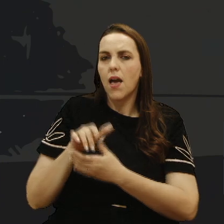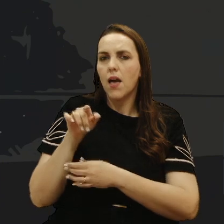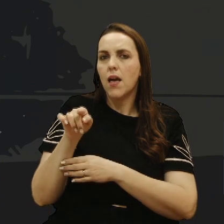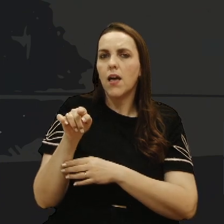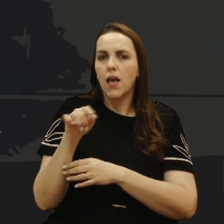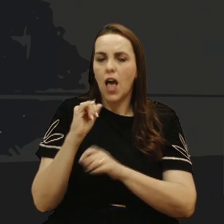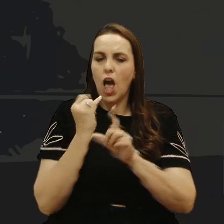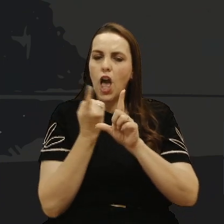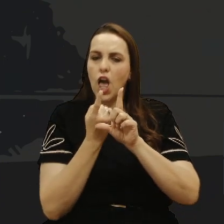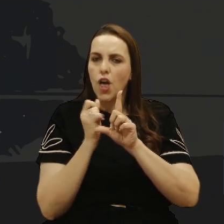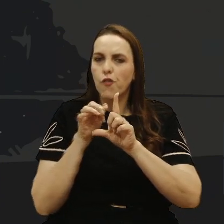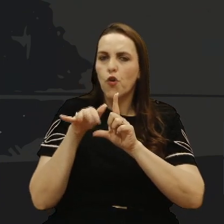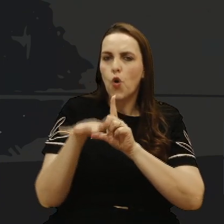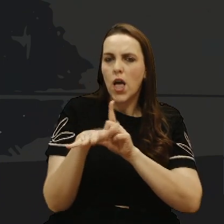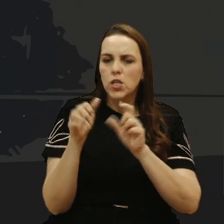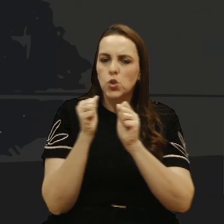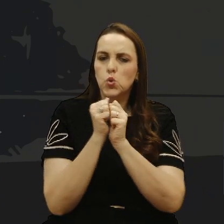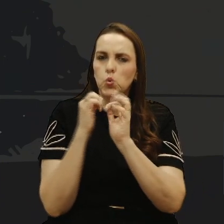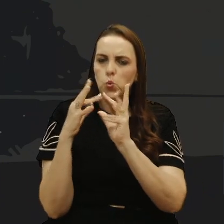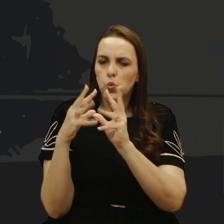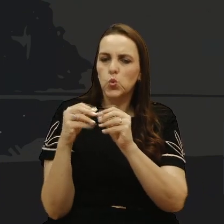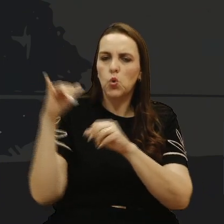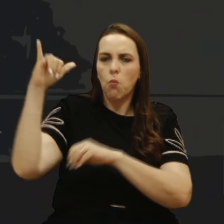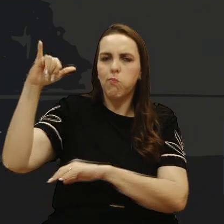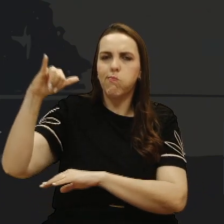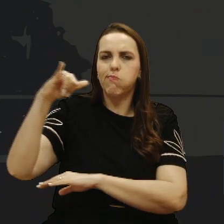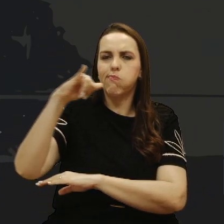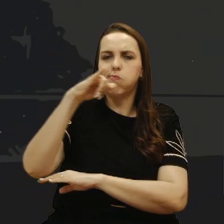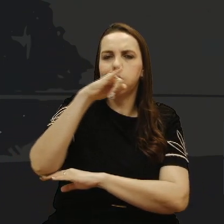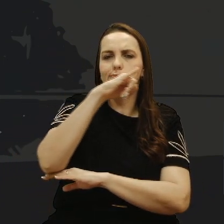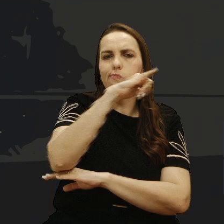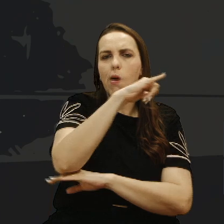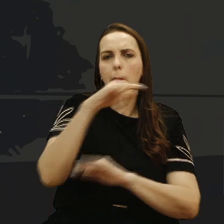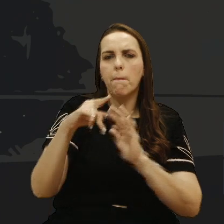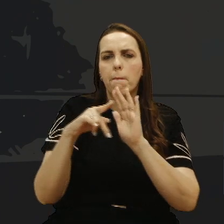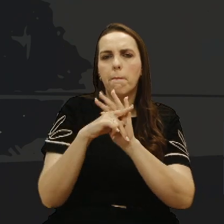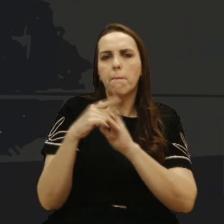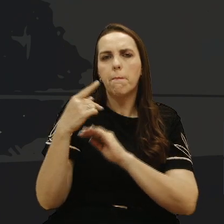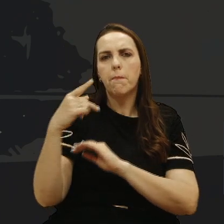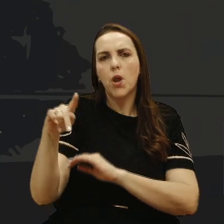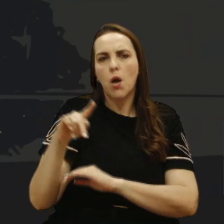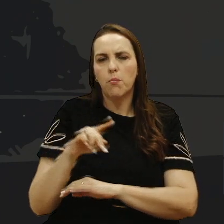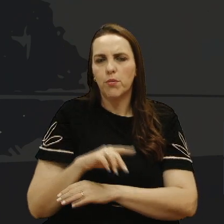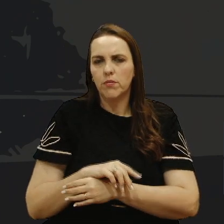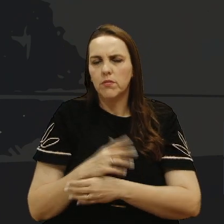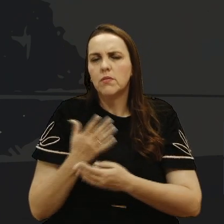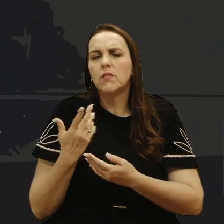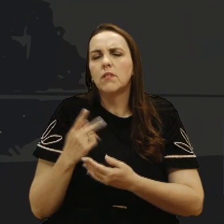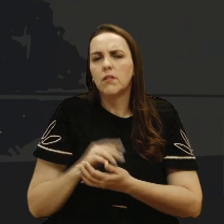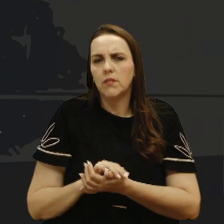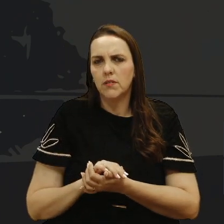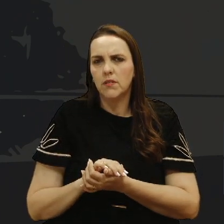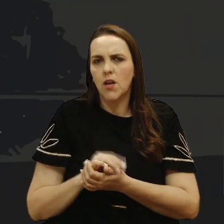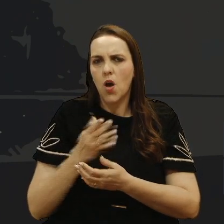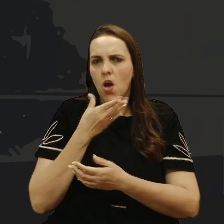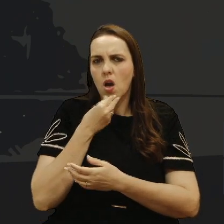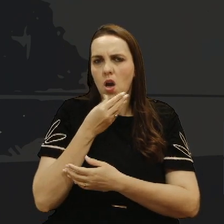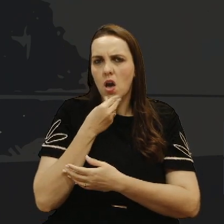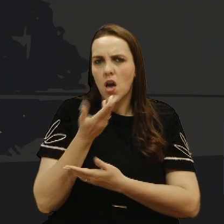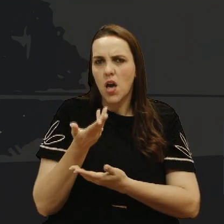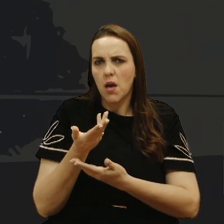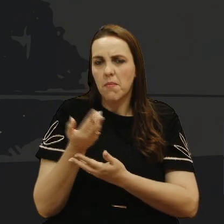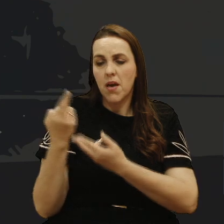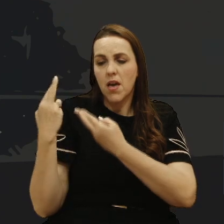influenciadora digital, todo mundo num jatinho, vereadora Sandra Boneto, de um homem responsável